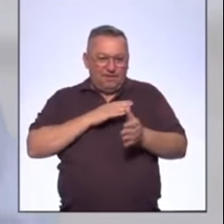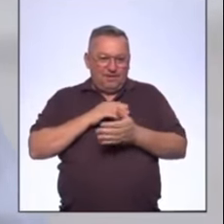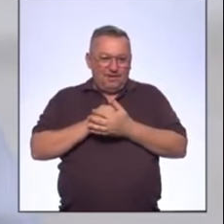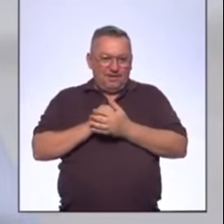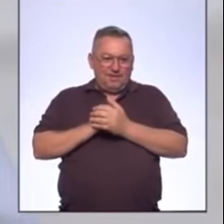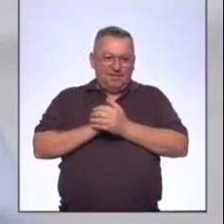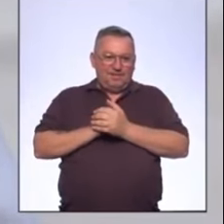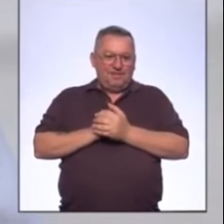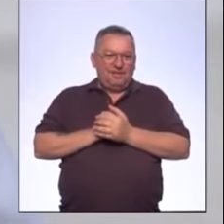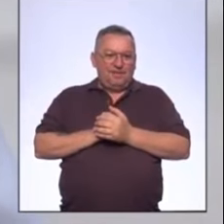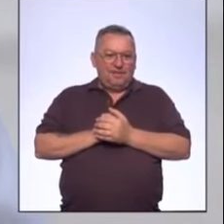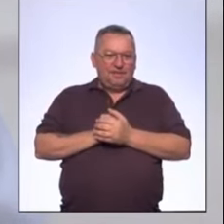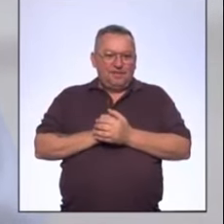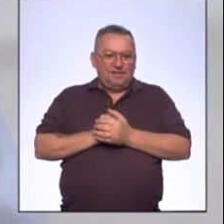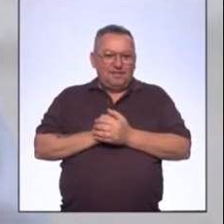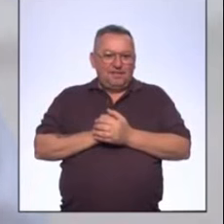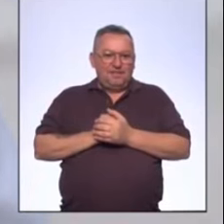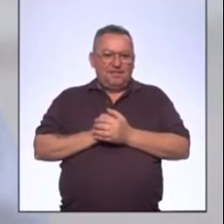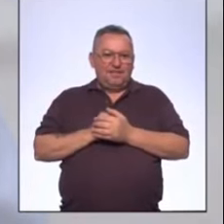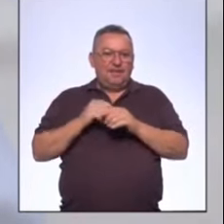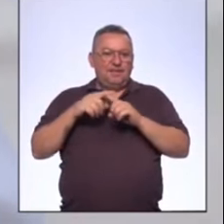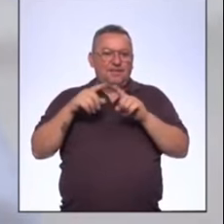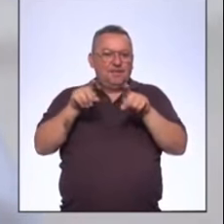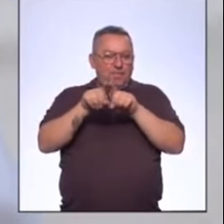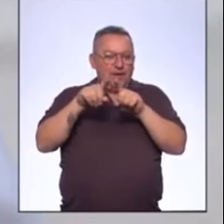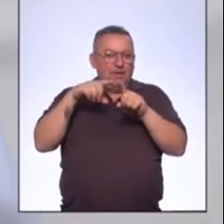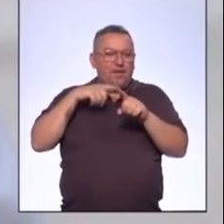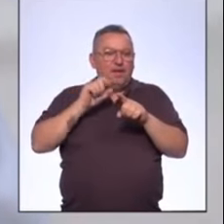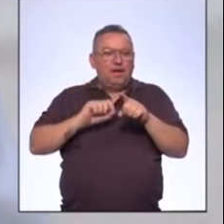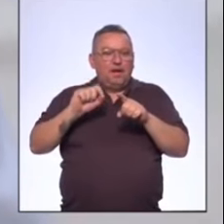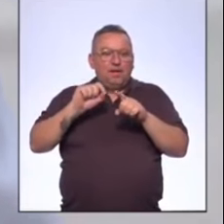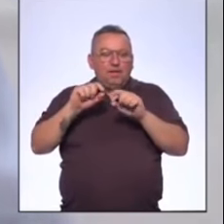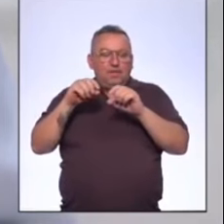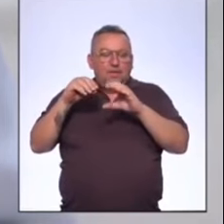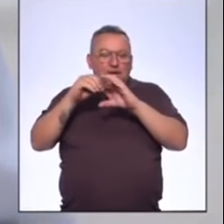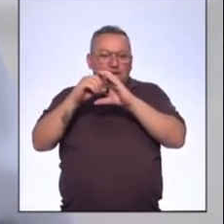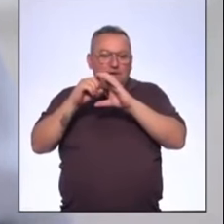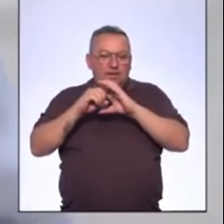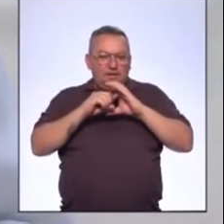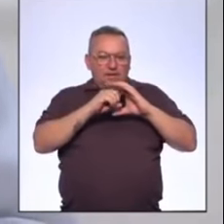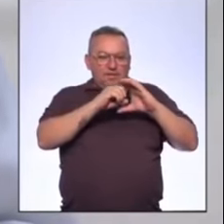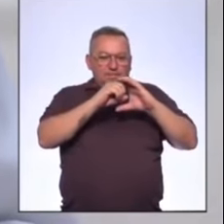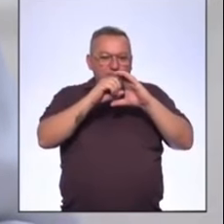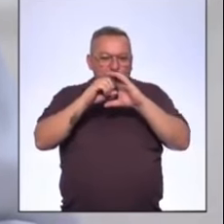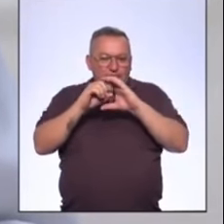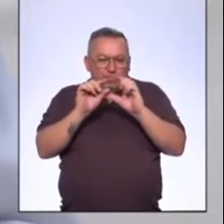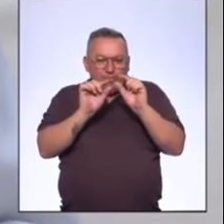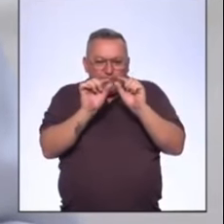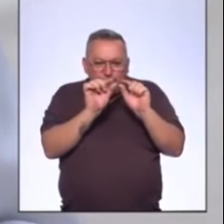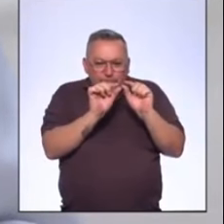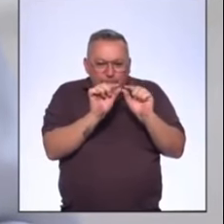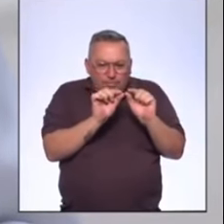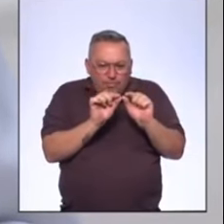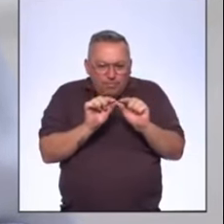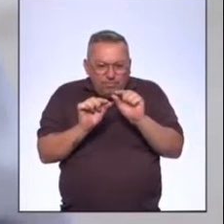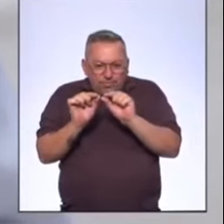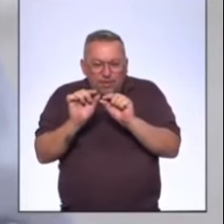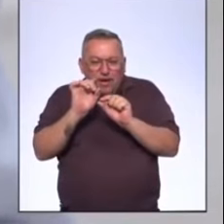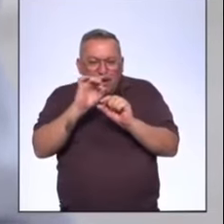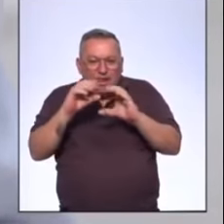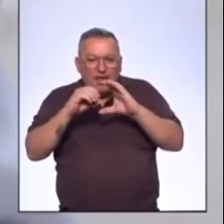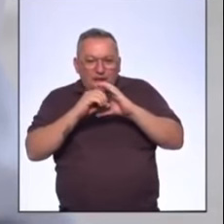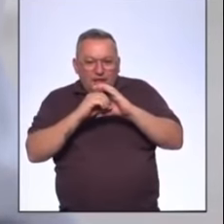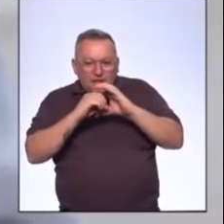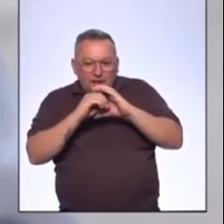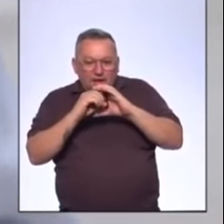bom? Aqui eu tenho um monte de celulinha. Cada celulinha aqui, ó,